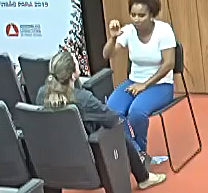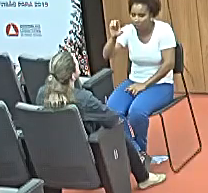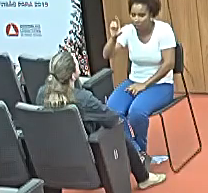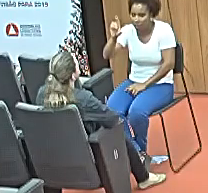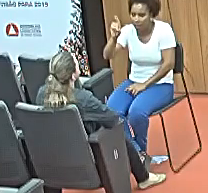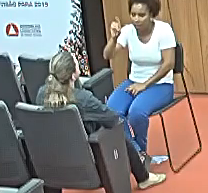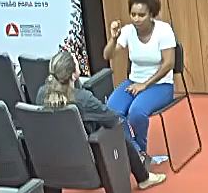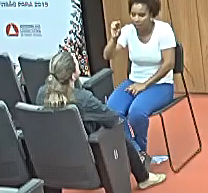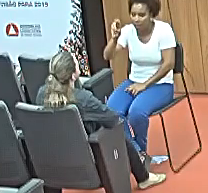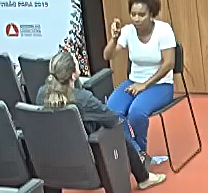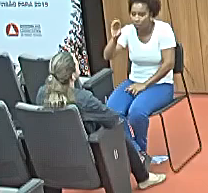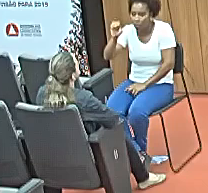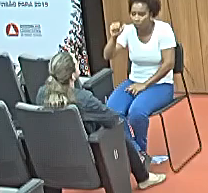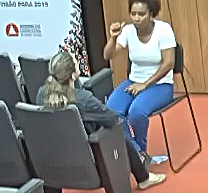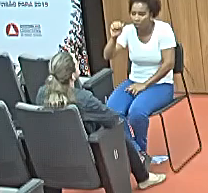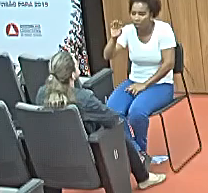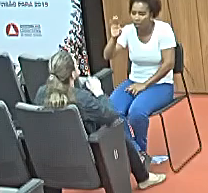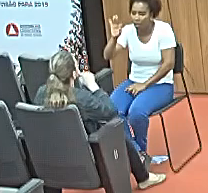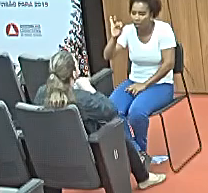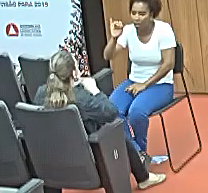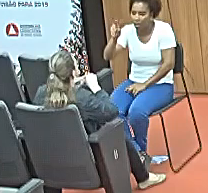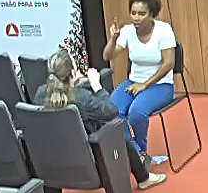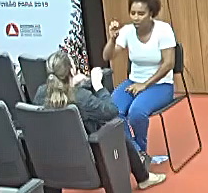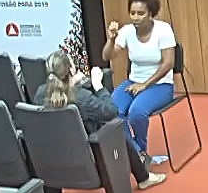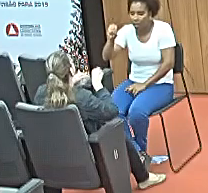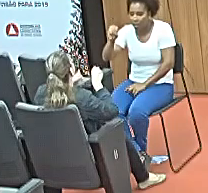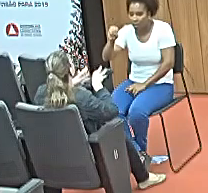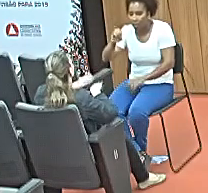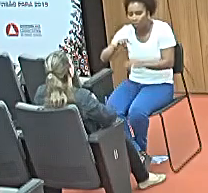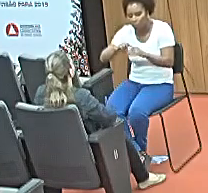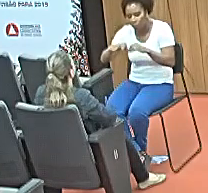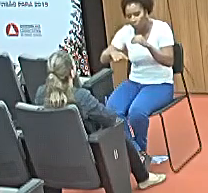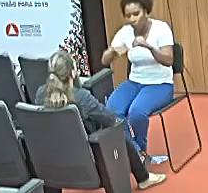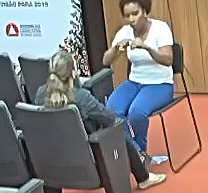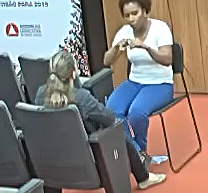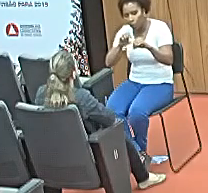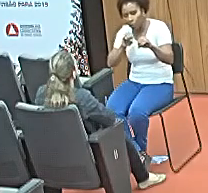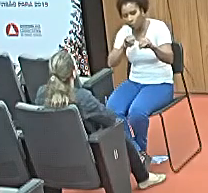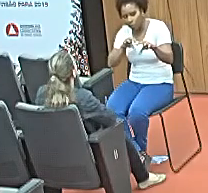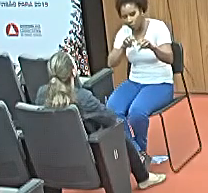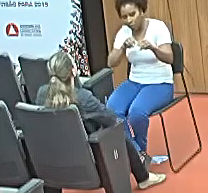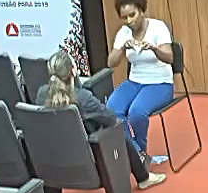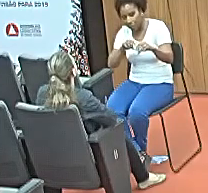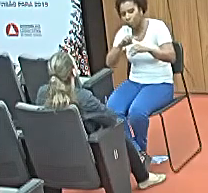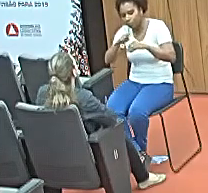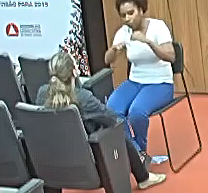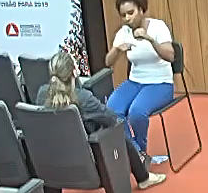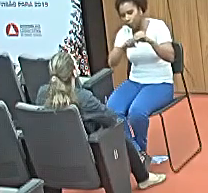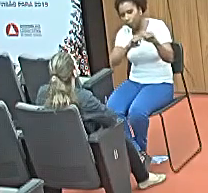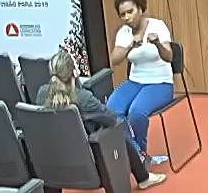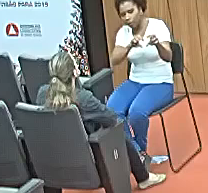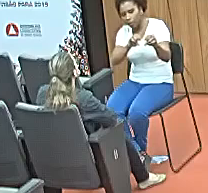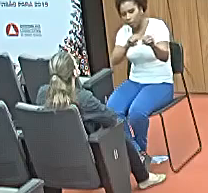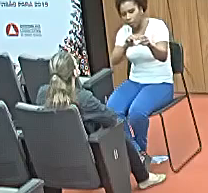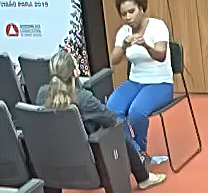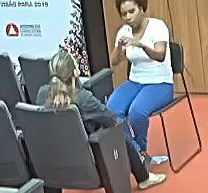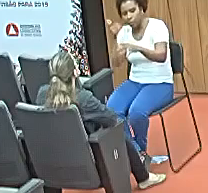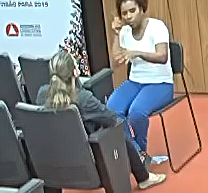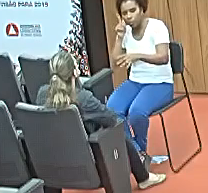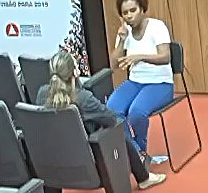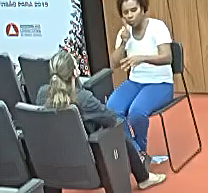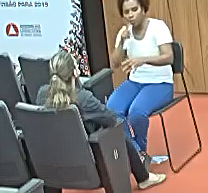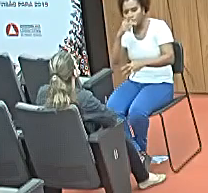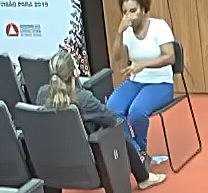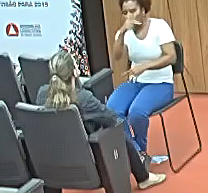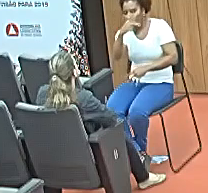agosto de 2016 para execução dos eixos definidos pelo sinase e aqui é muito importante deputado e